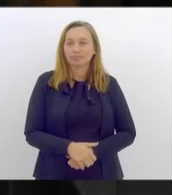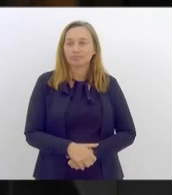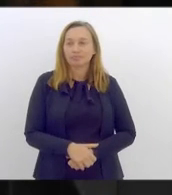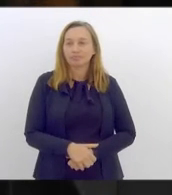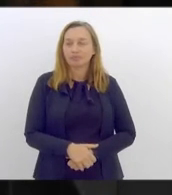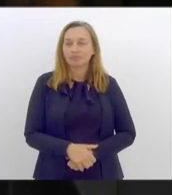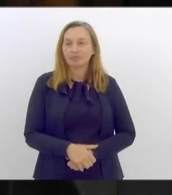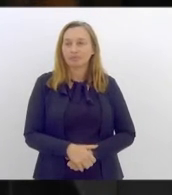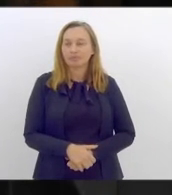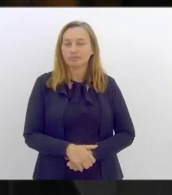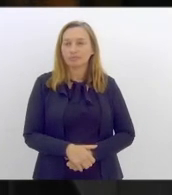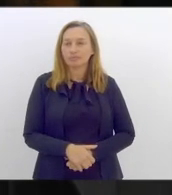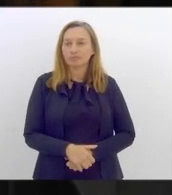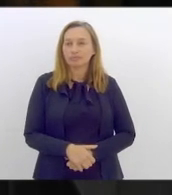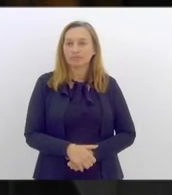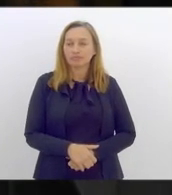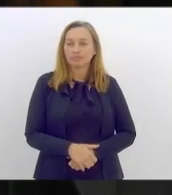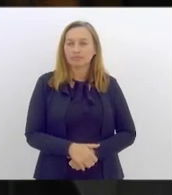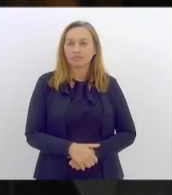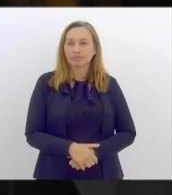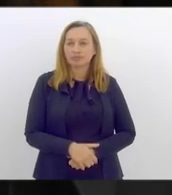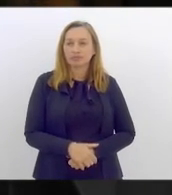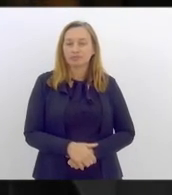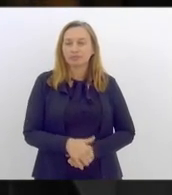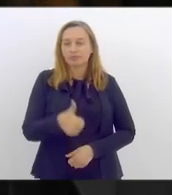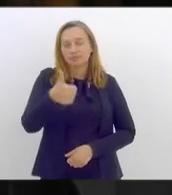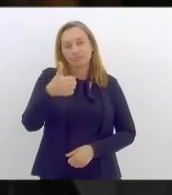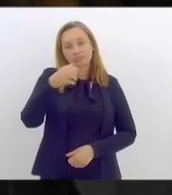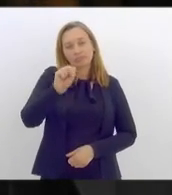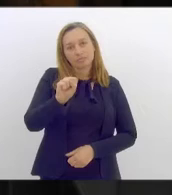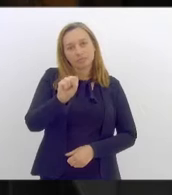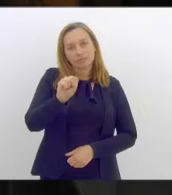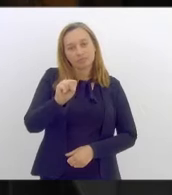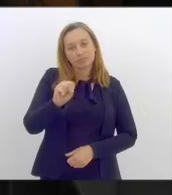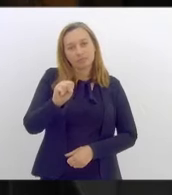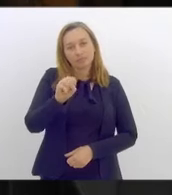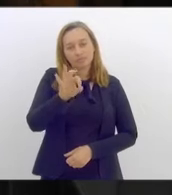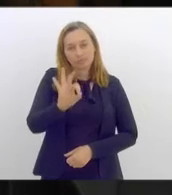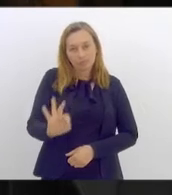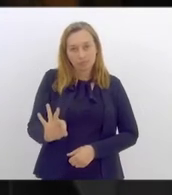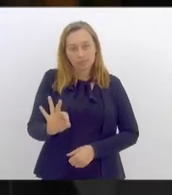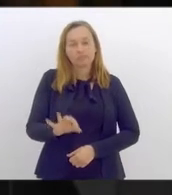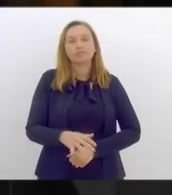colocando alíquota em 18 pontos percentuais